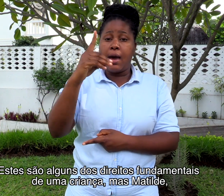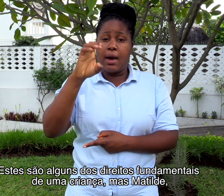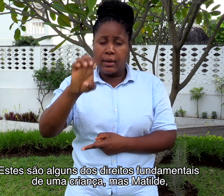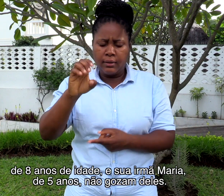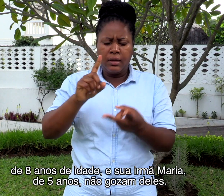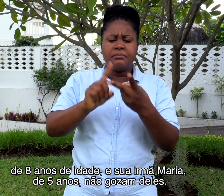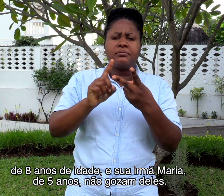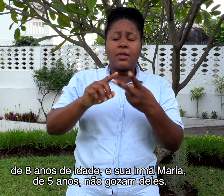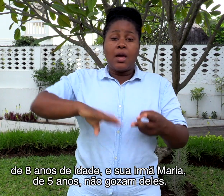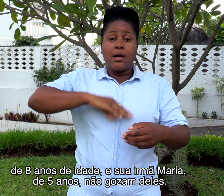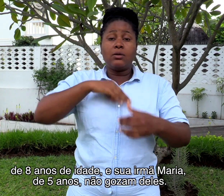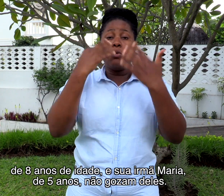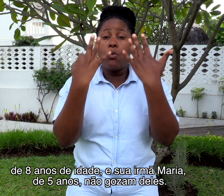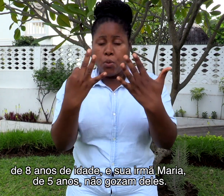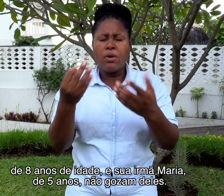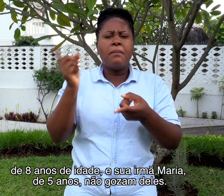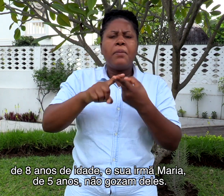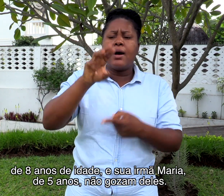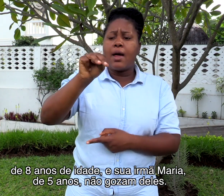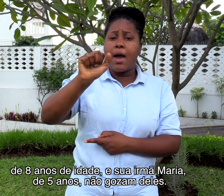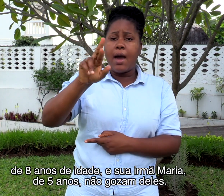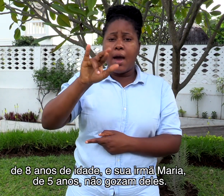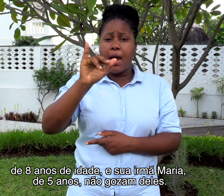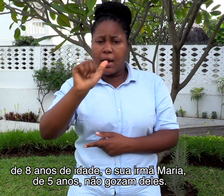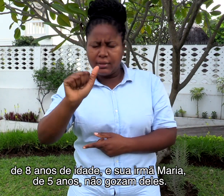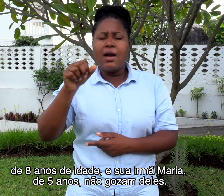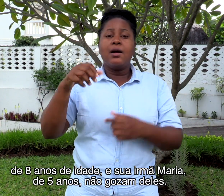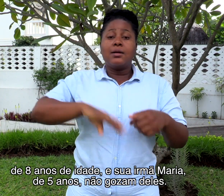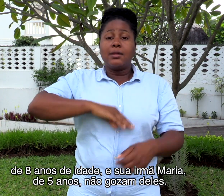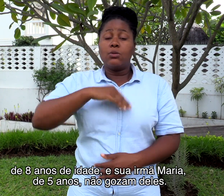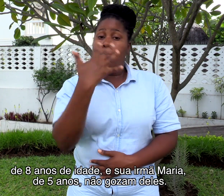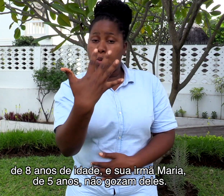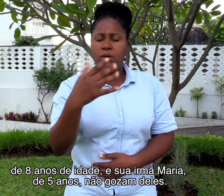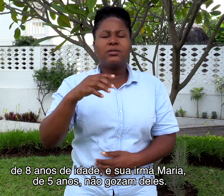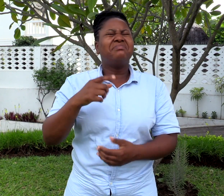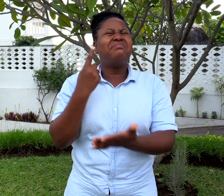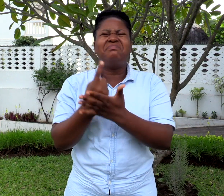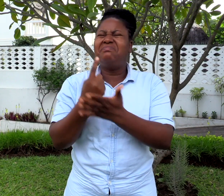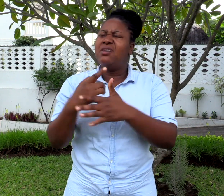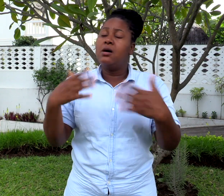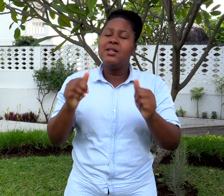Matilde, de 8 anos de idade, e sua irmã Maria, de 5 anos, não gozam dele.